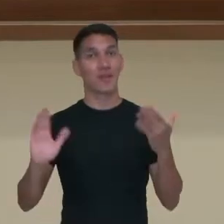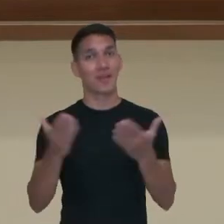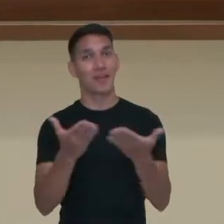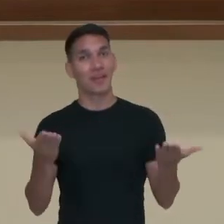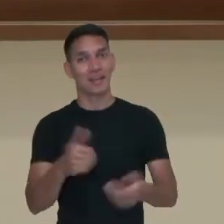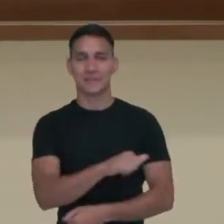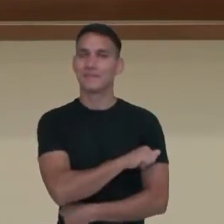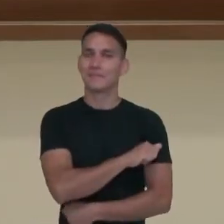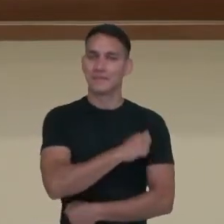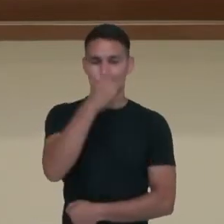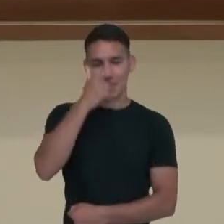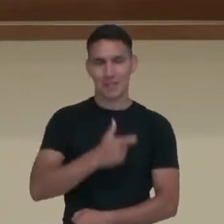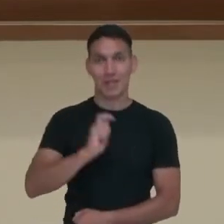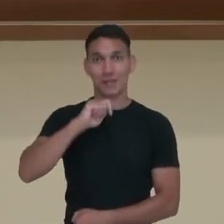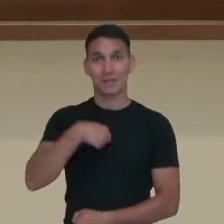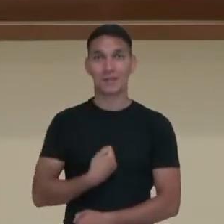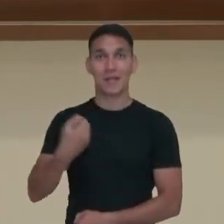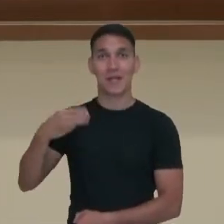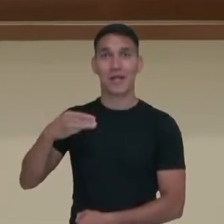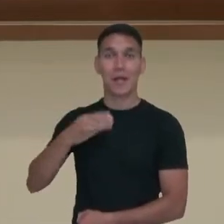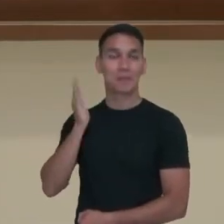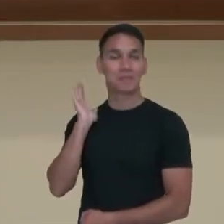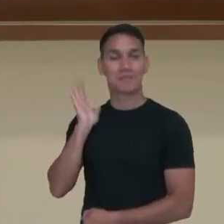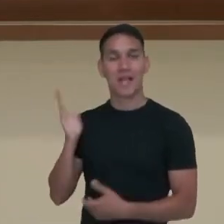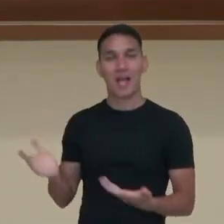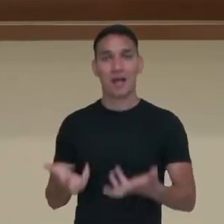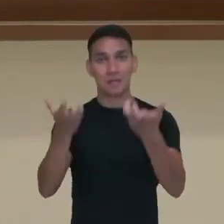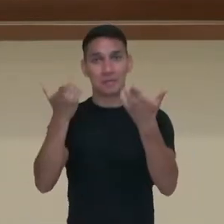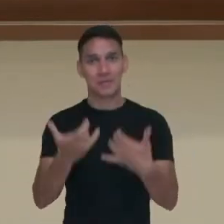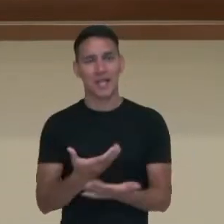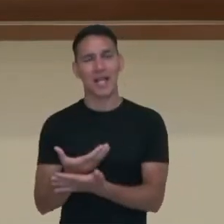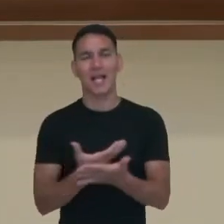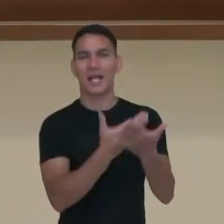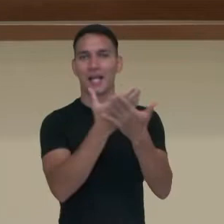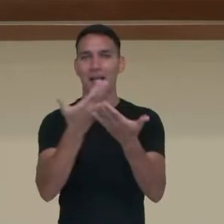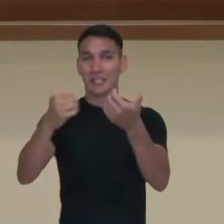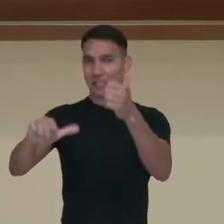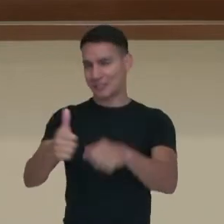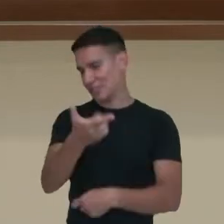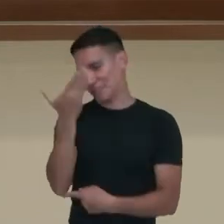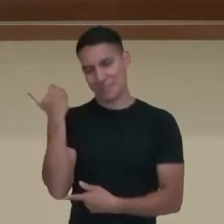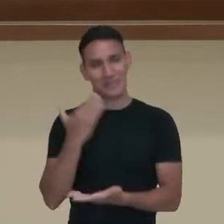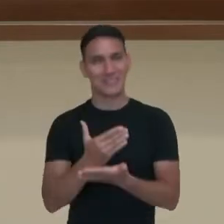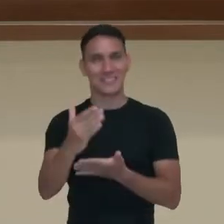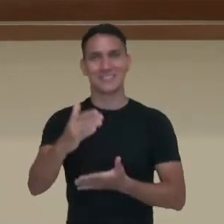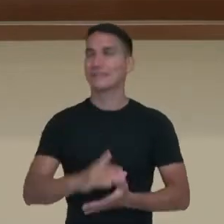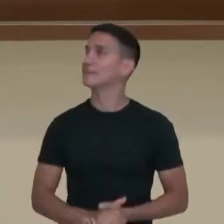Olá, alunos! Eu sou a professora Marília e vamos para mais uma aula de Química. Vamos começar?